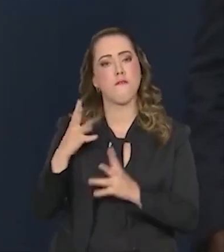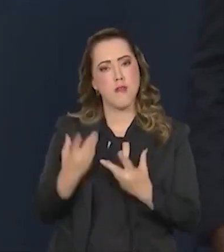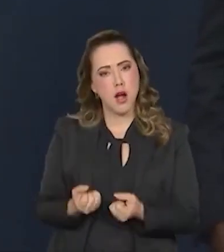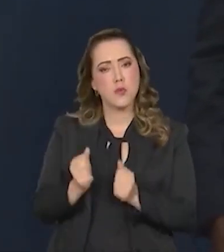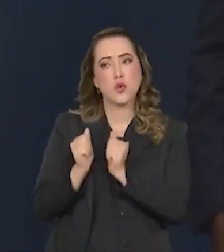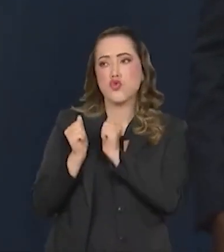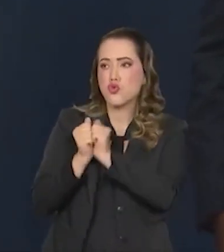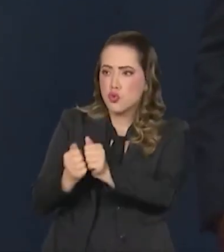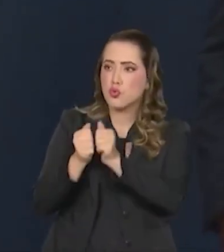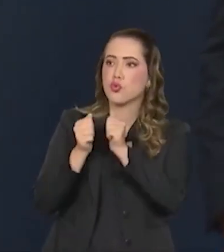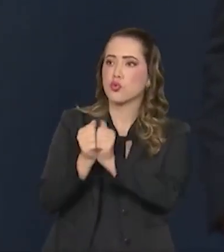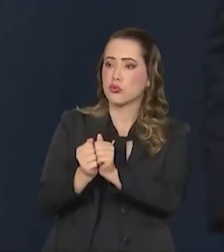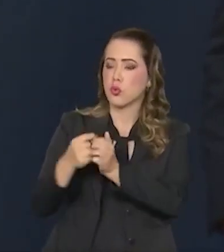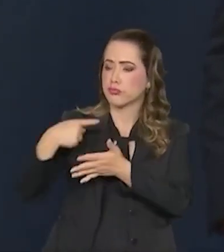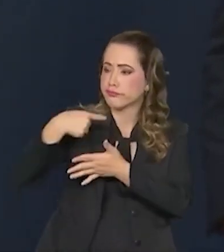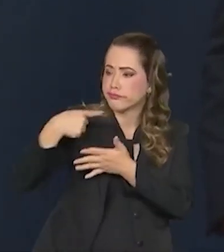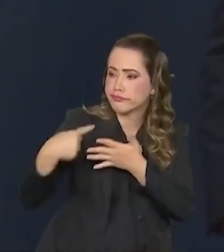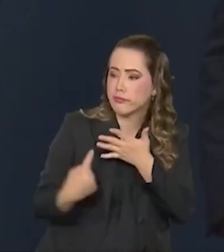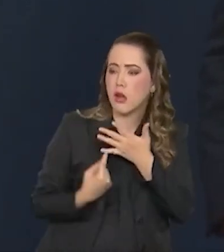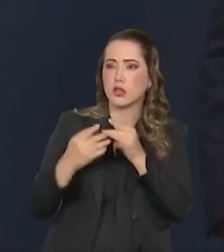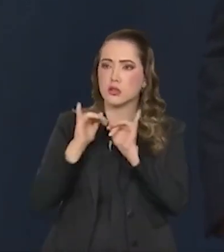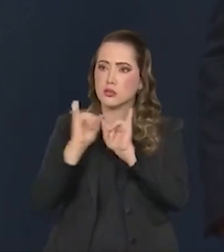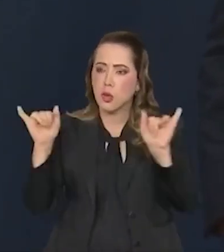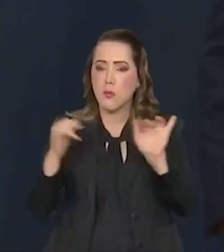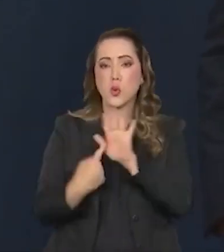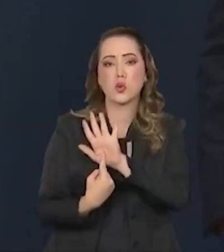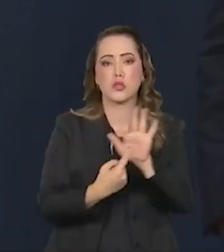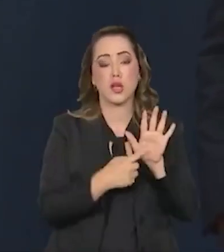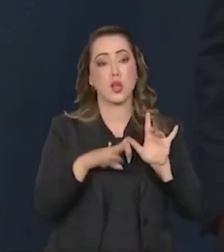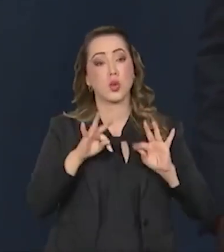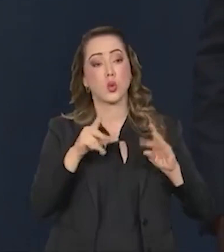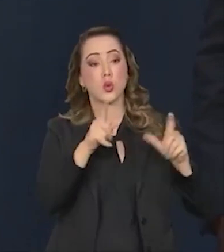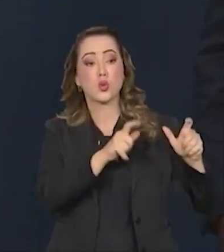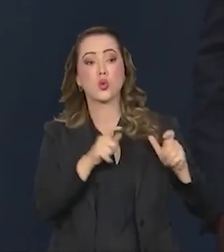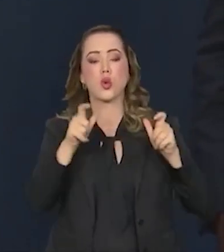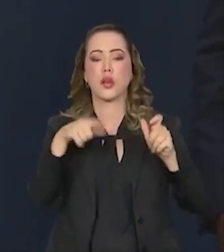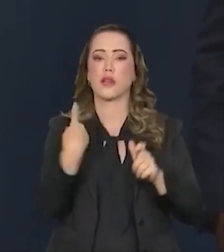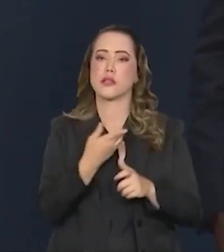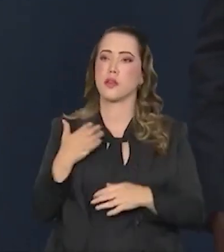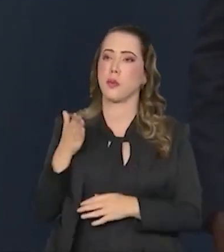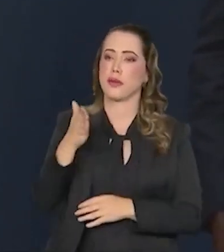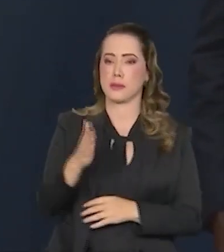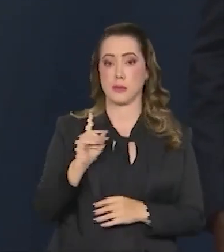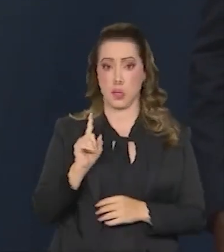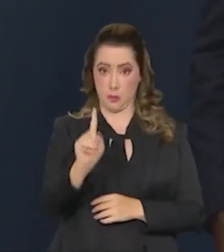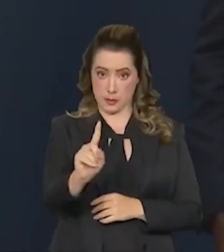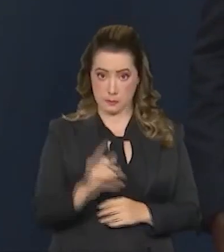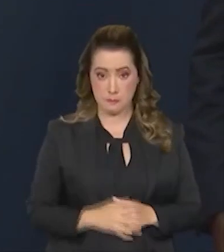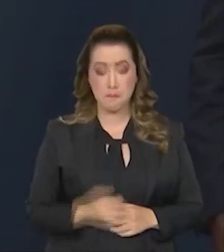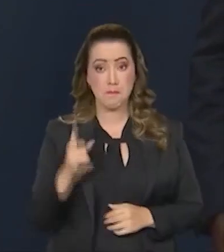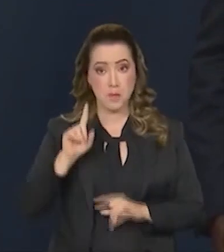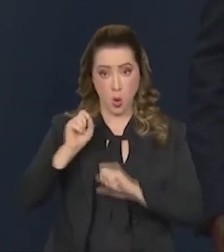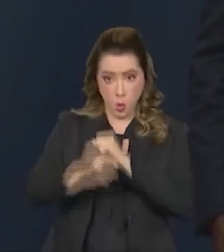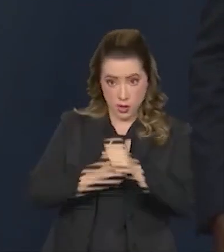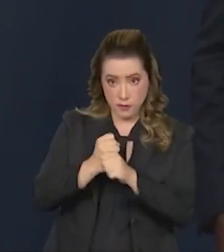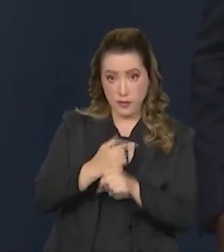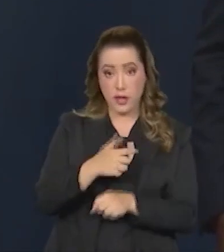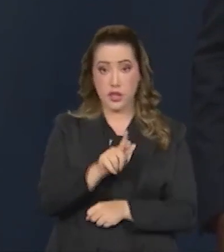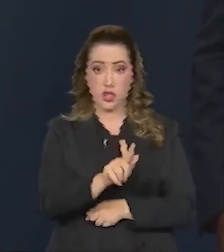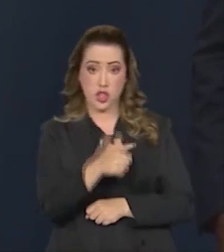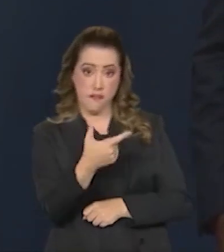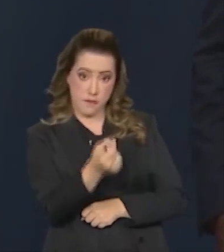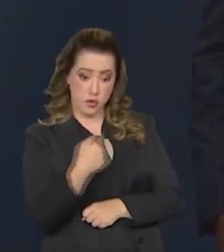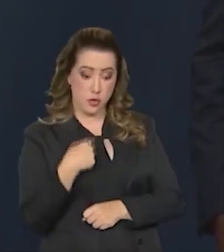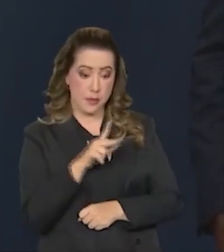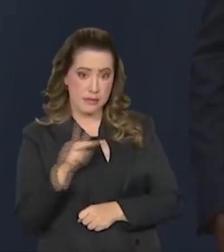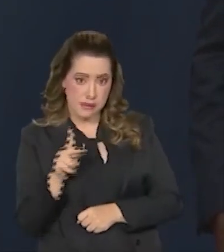que eu participar. O Brasil preside o ano que vem o G20. Em 2005, nós